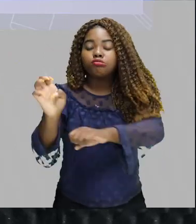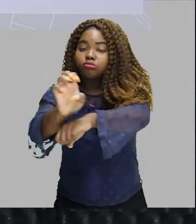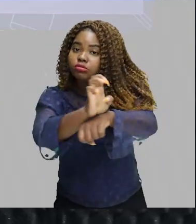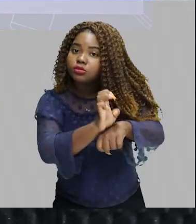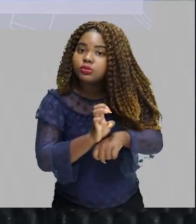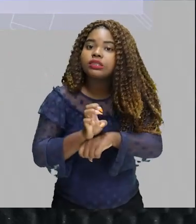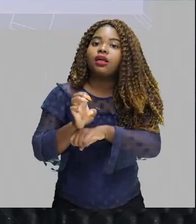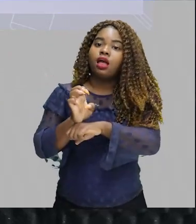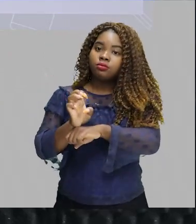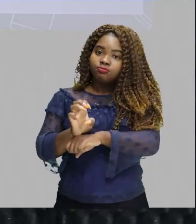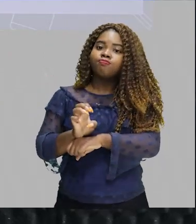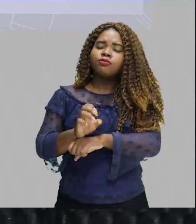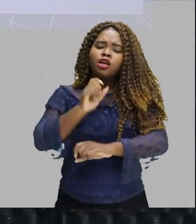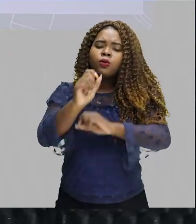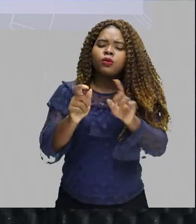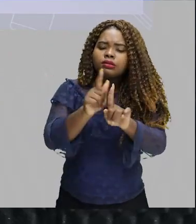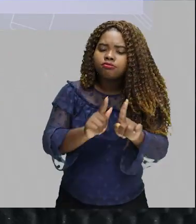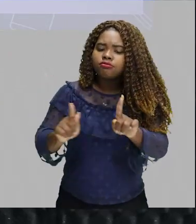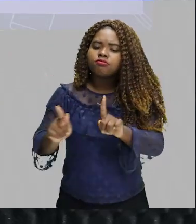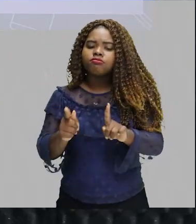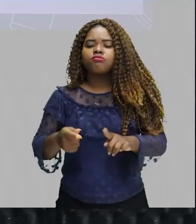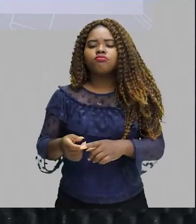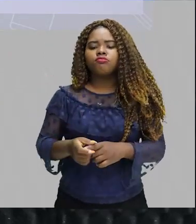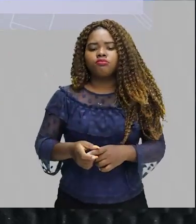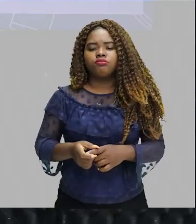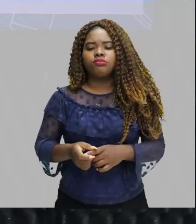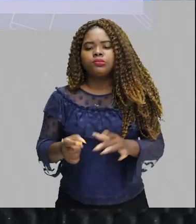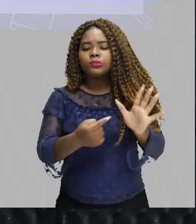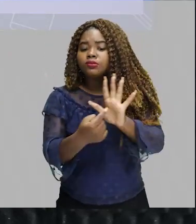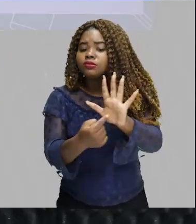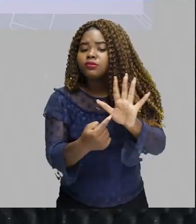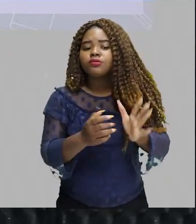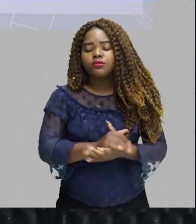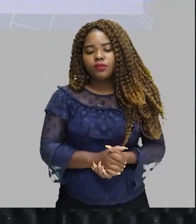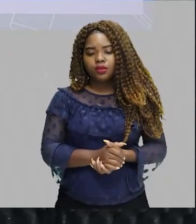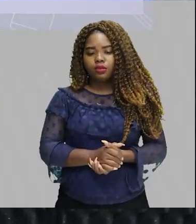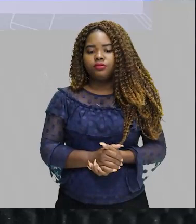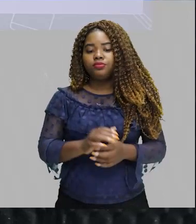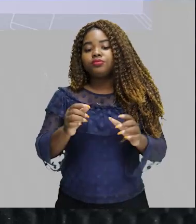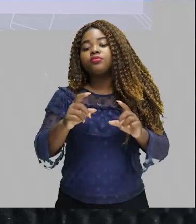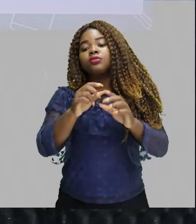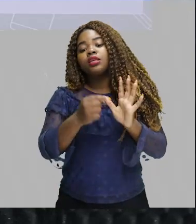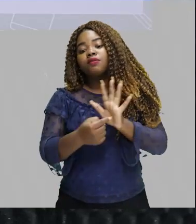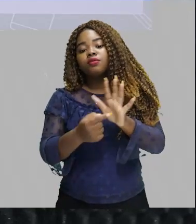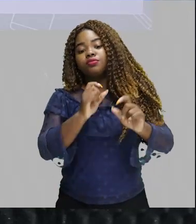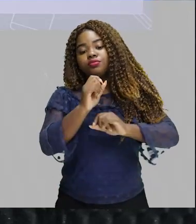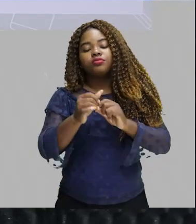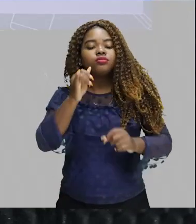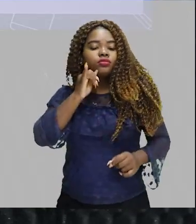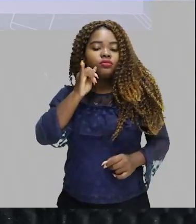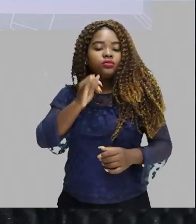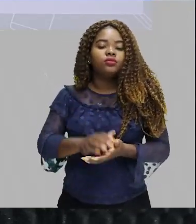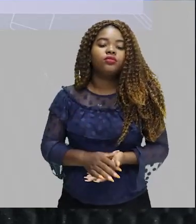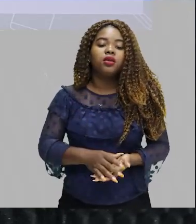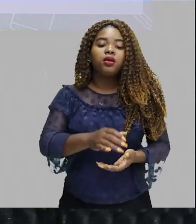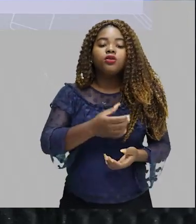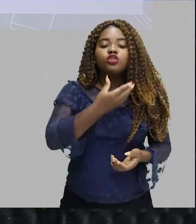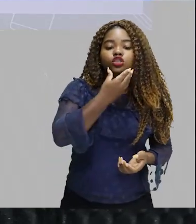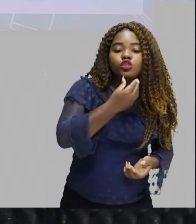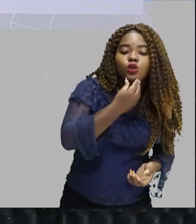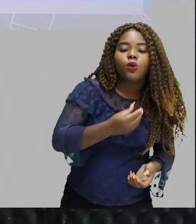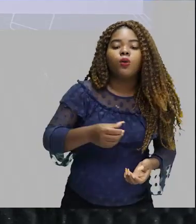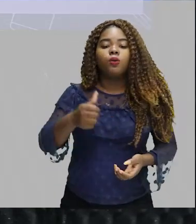Tá? O que esse gráfico, Marcos, ele vai me evidenciar especificamente? Ele vai me mostrar, por exemplo, a proporção de homens e